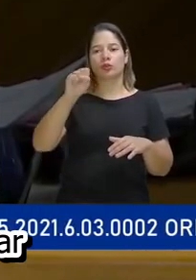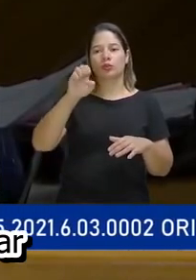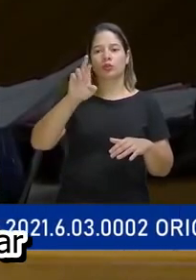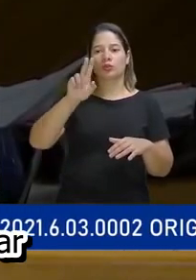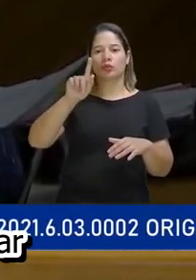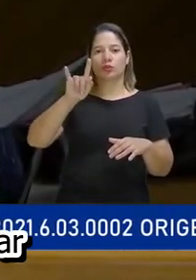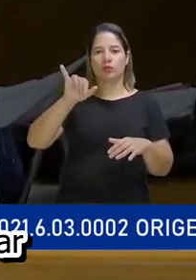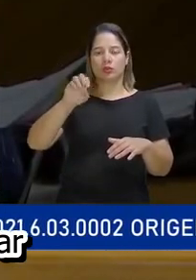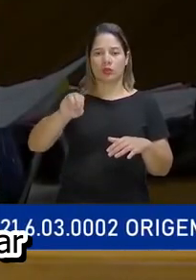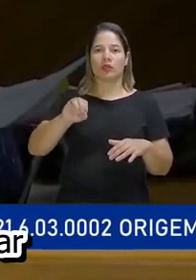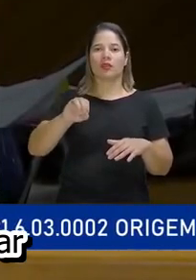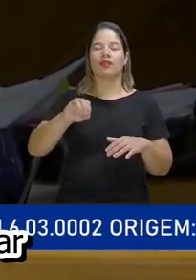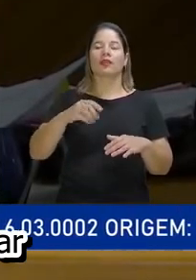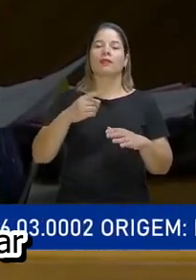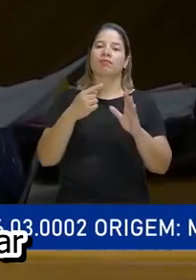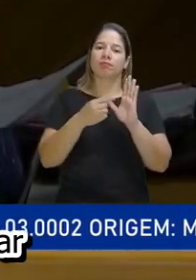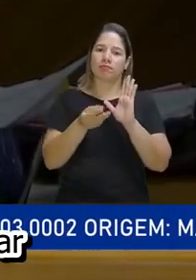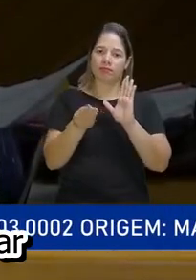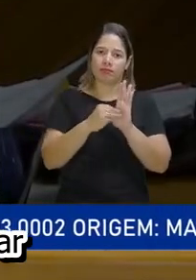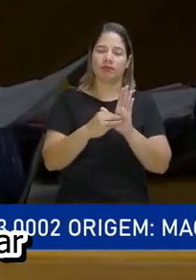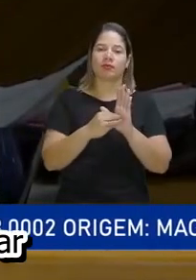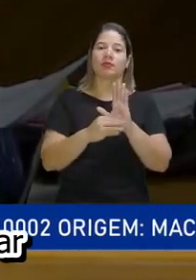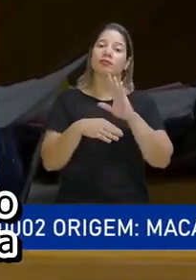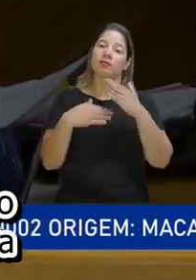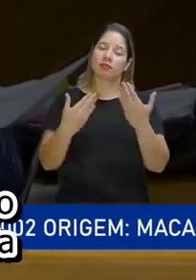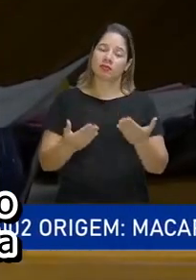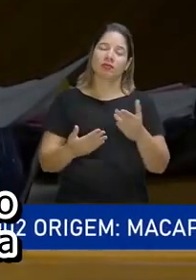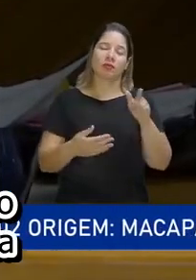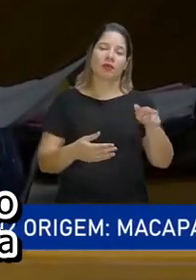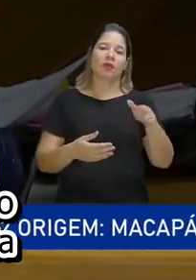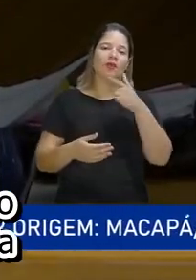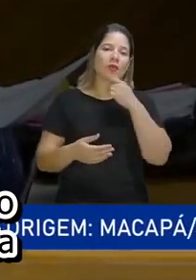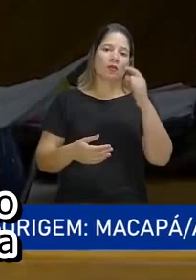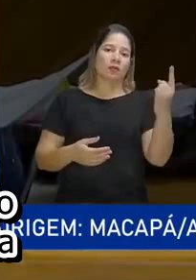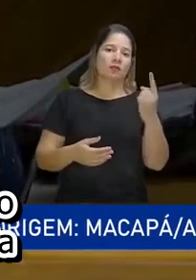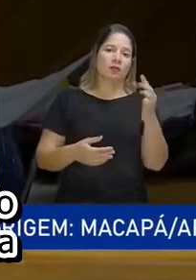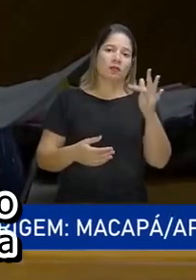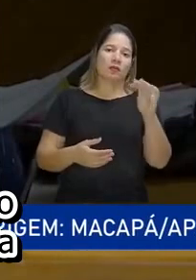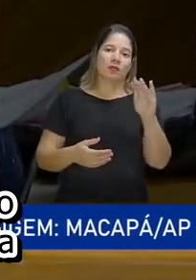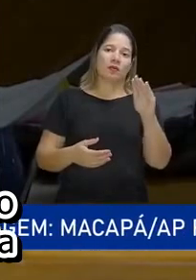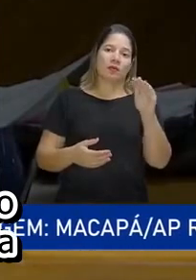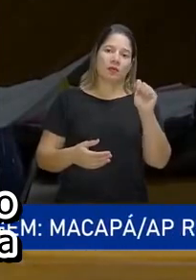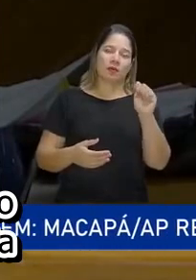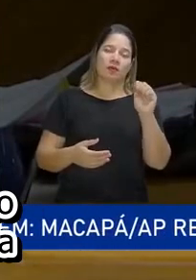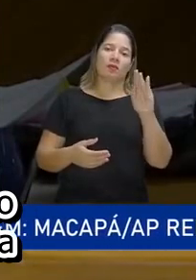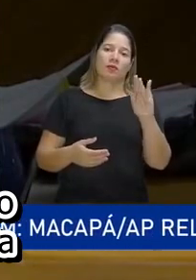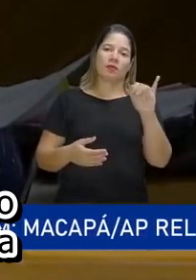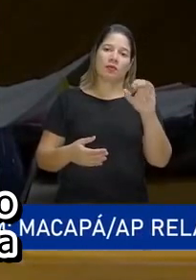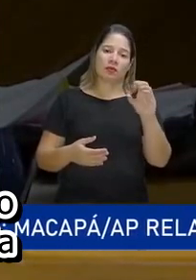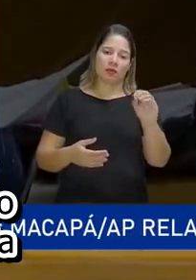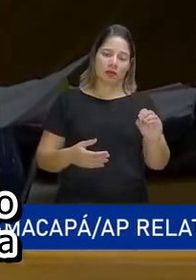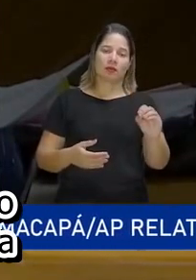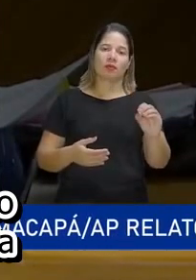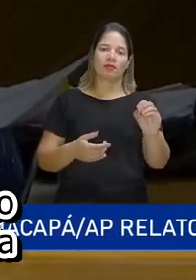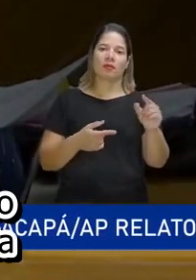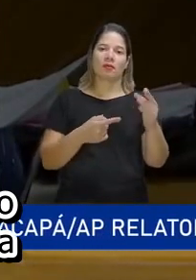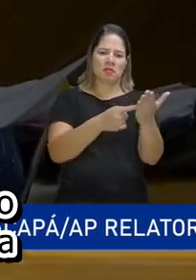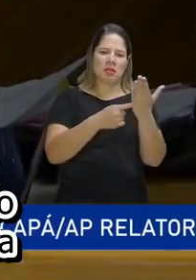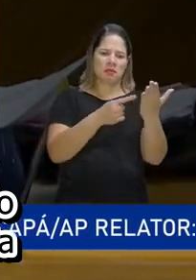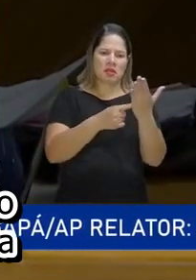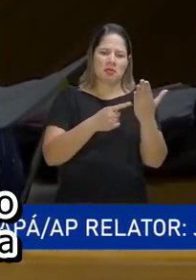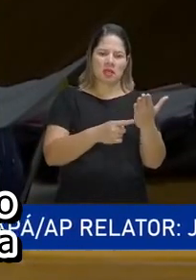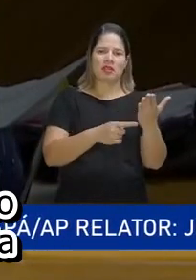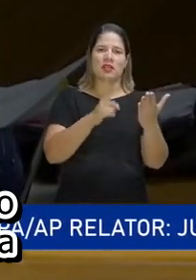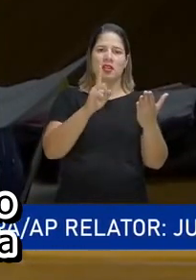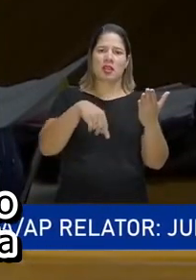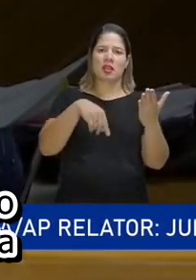Fábio não são suficientes a demonstrar que o suplente Alain encontrava-se desfiliado do PSB